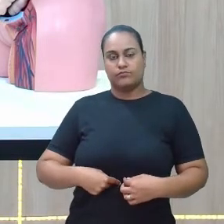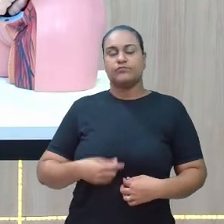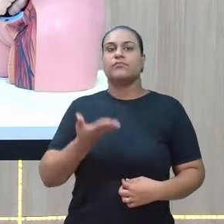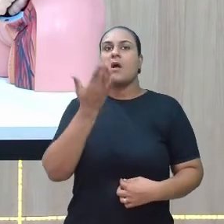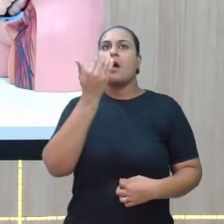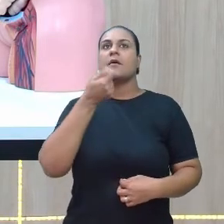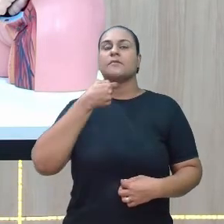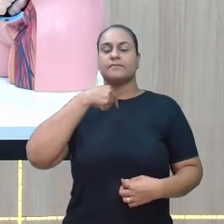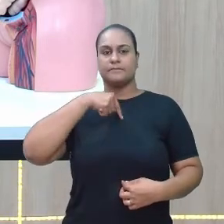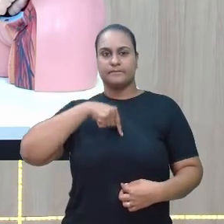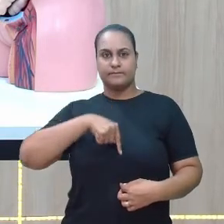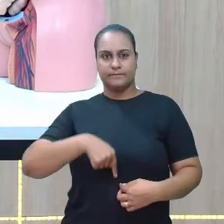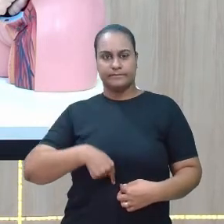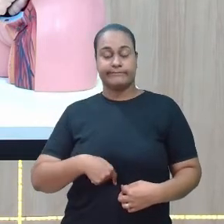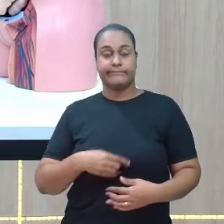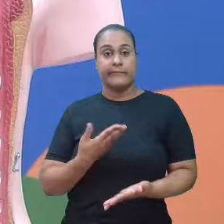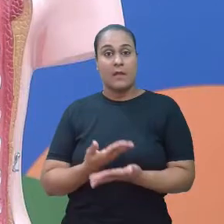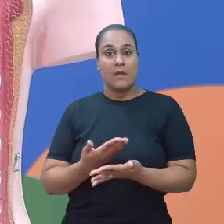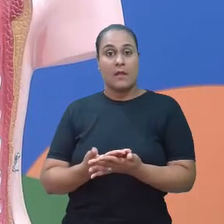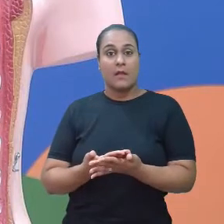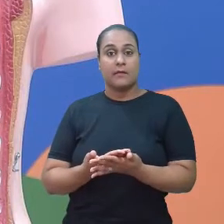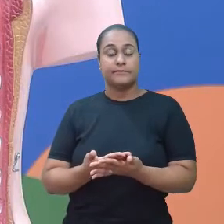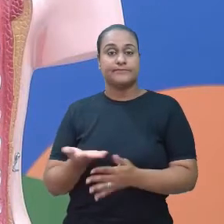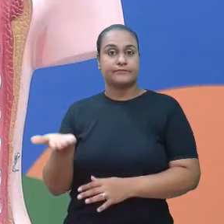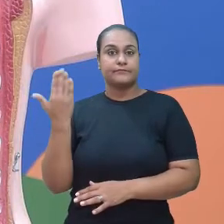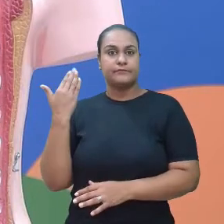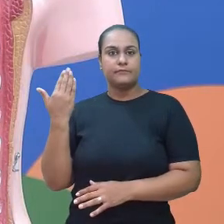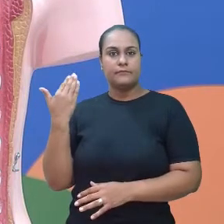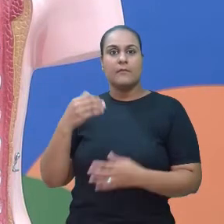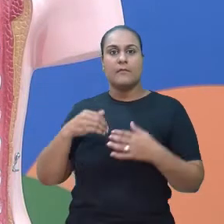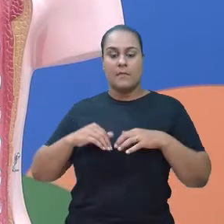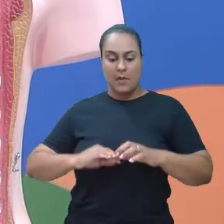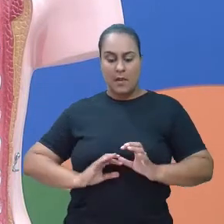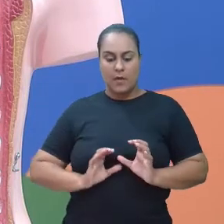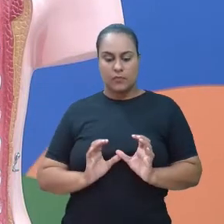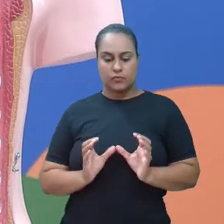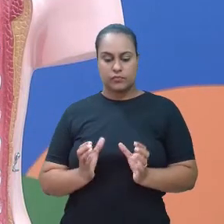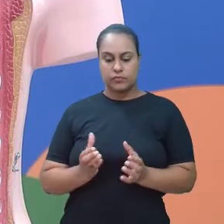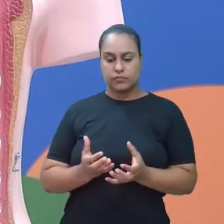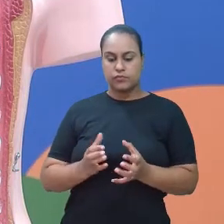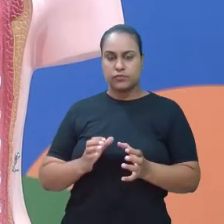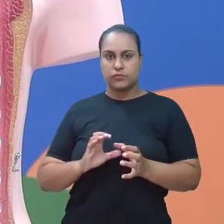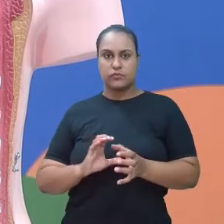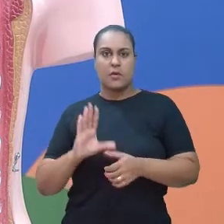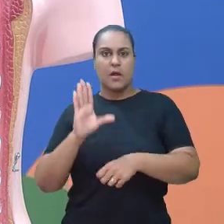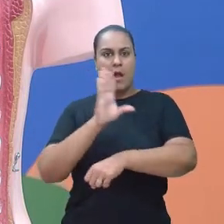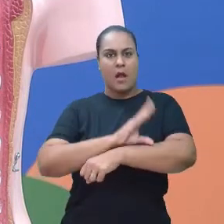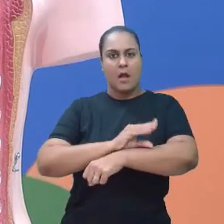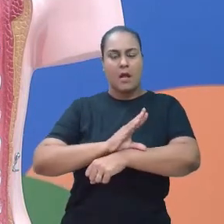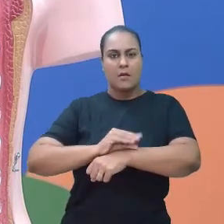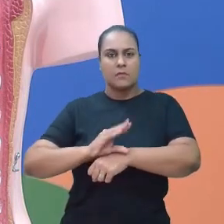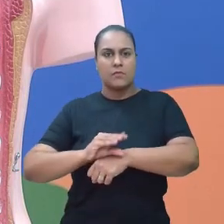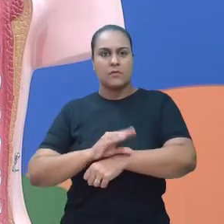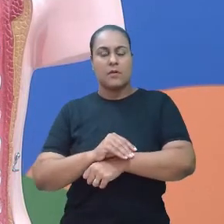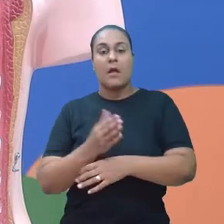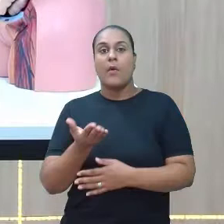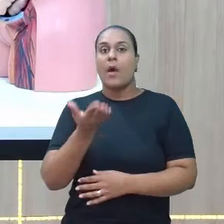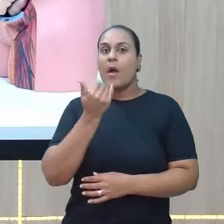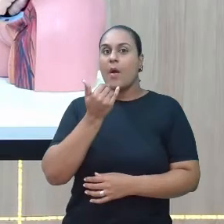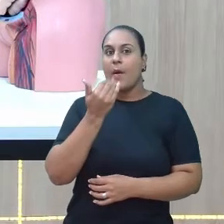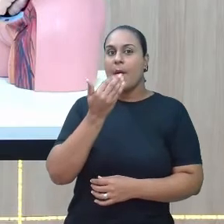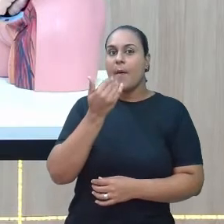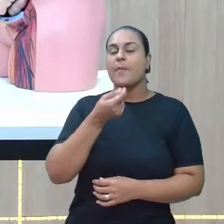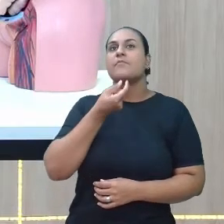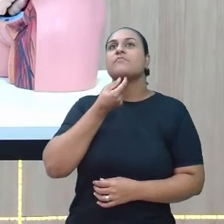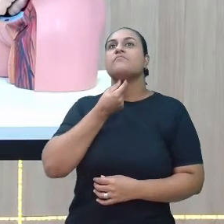chegar. Nós vimos na aula anterior que as suas paredes também são musculares, fazendo com que, quando ingerimos o